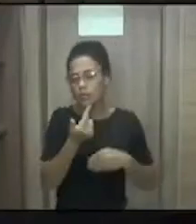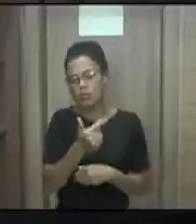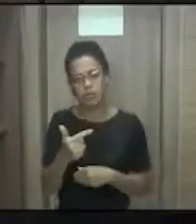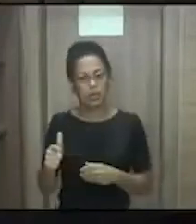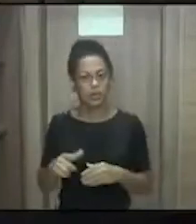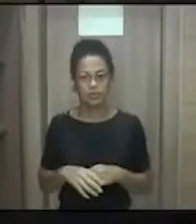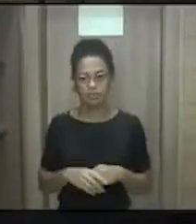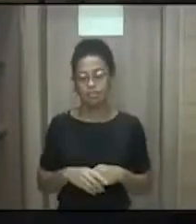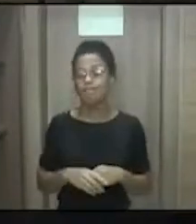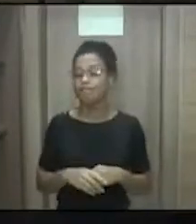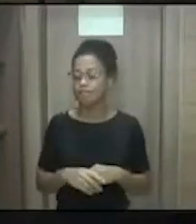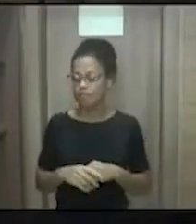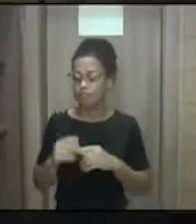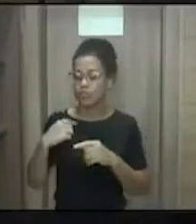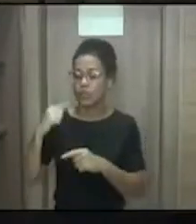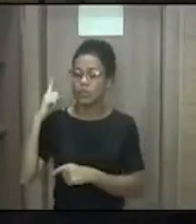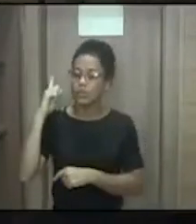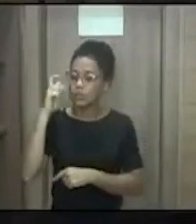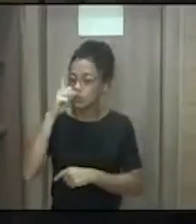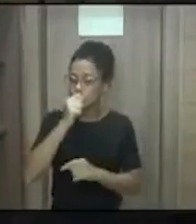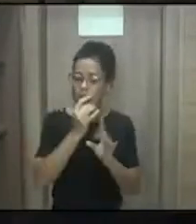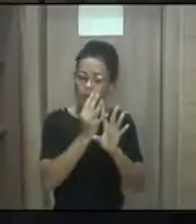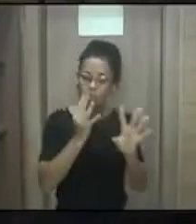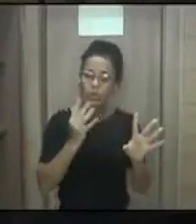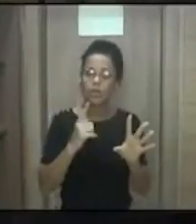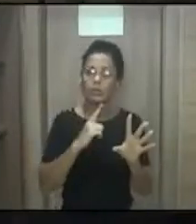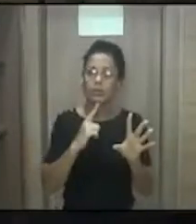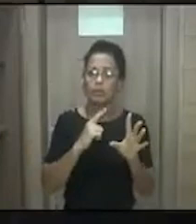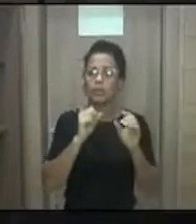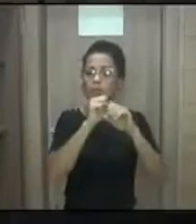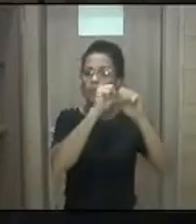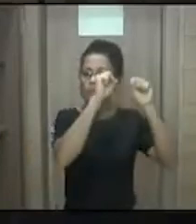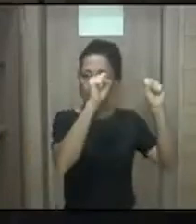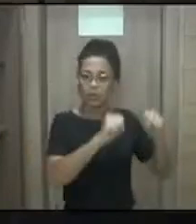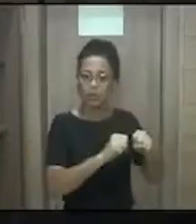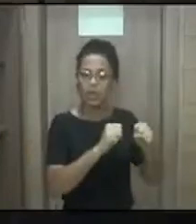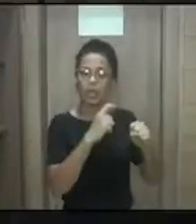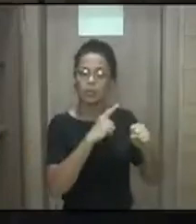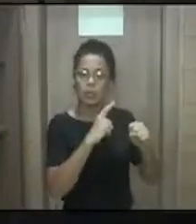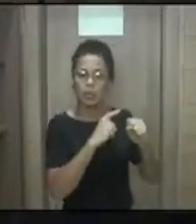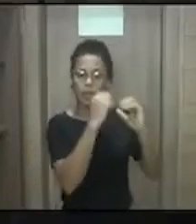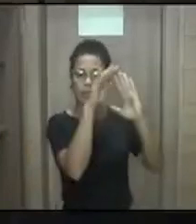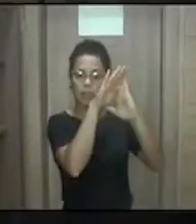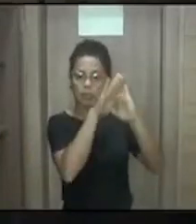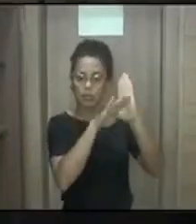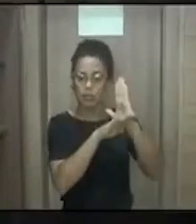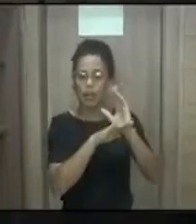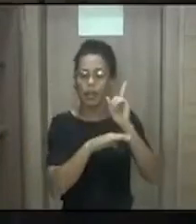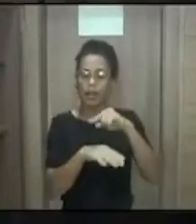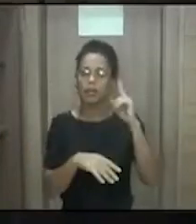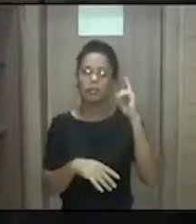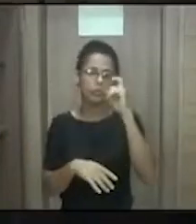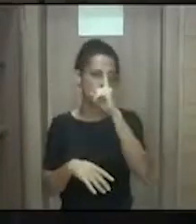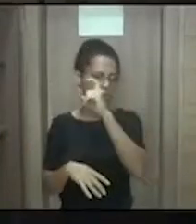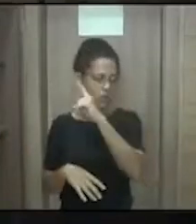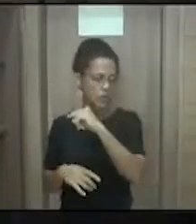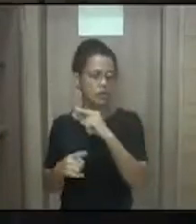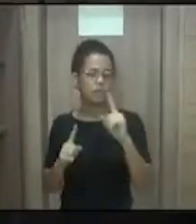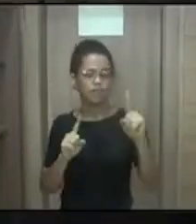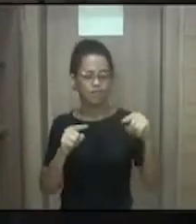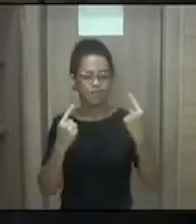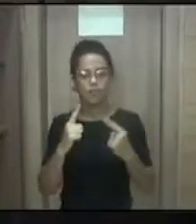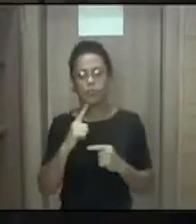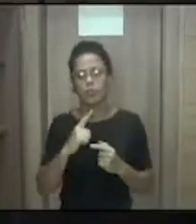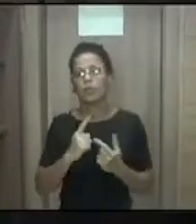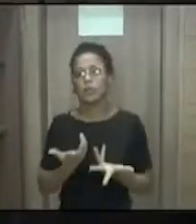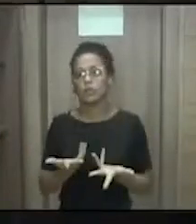o gerenciamento dessas filas, mesmo com o sistema de regulação, ele é difícil, ele é desafiador em alguns casos.